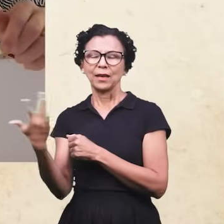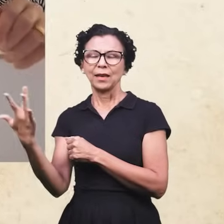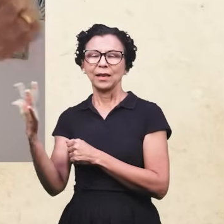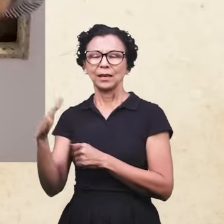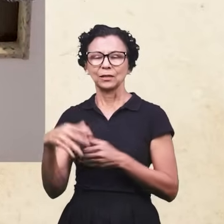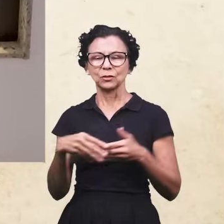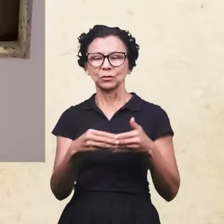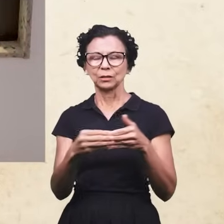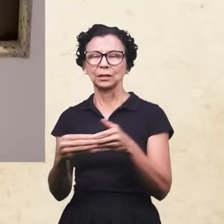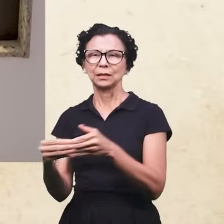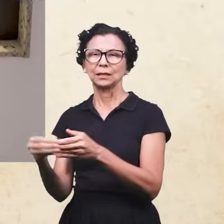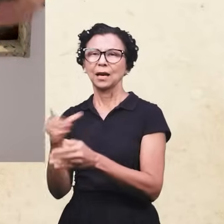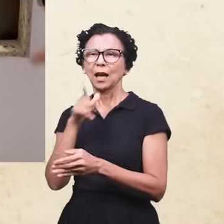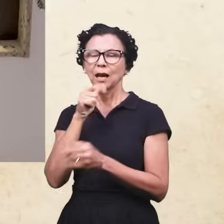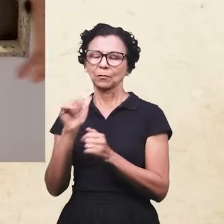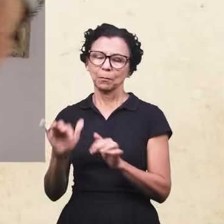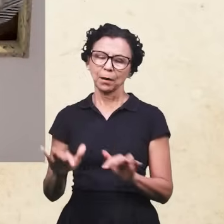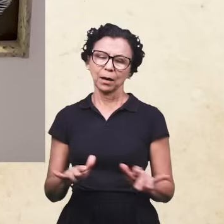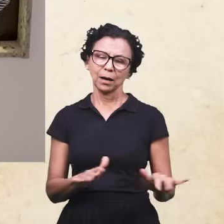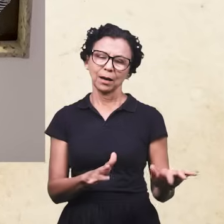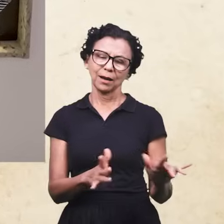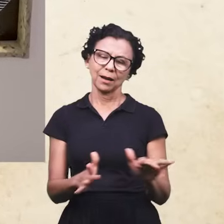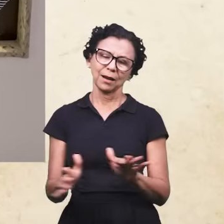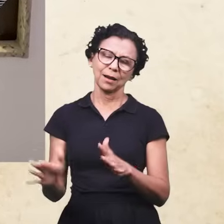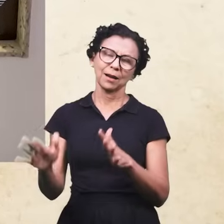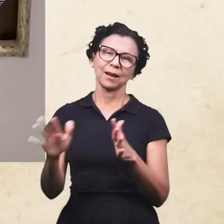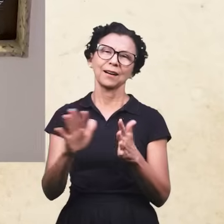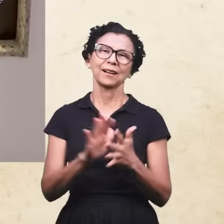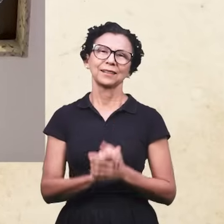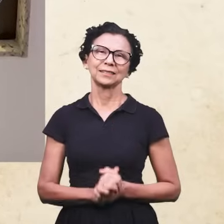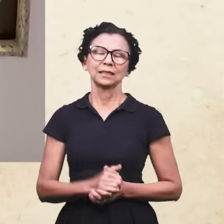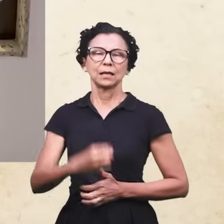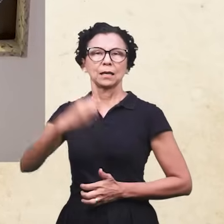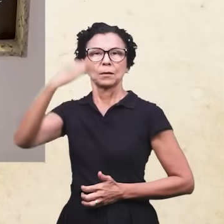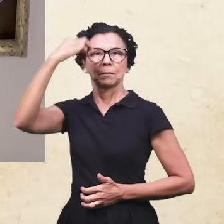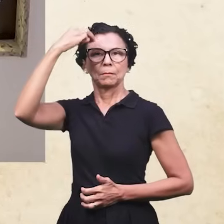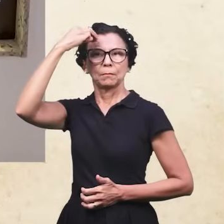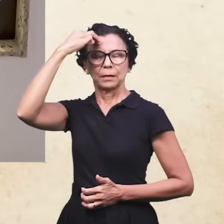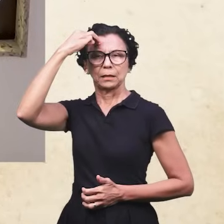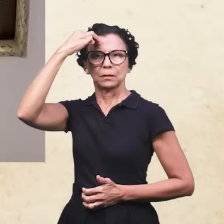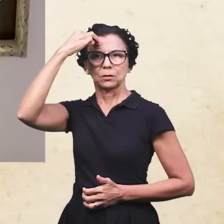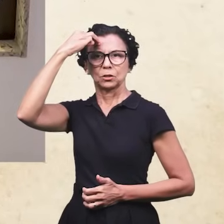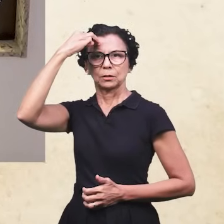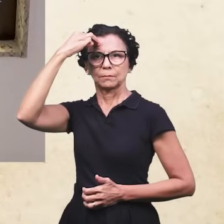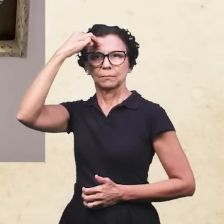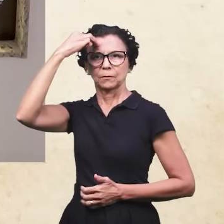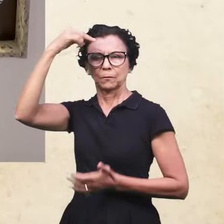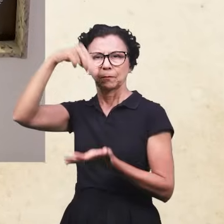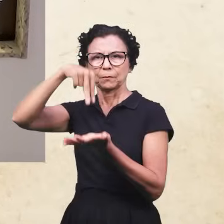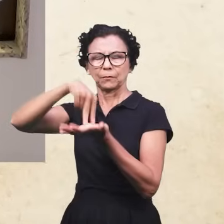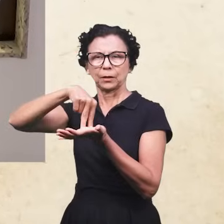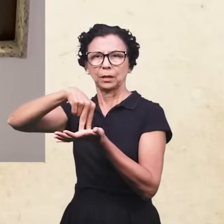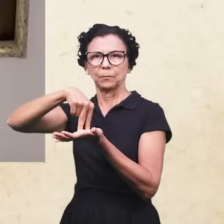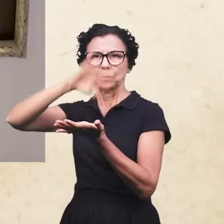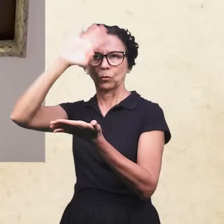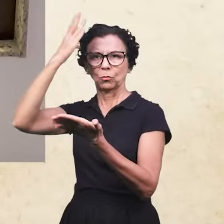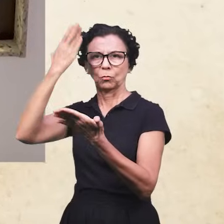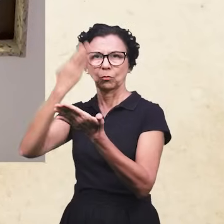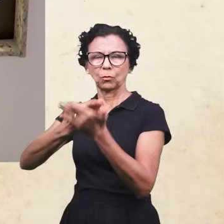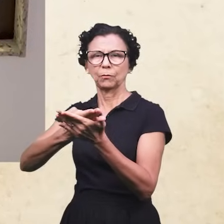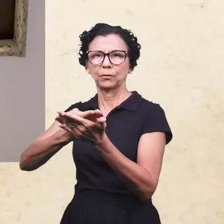opera em nós, trazendo paz aos nossos corações, e a nossa mente, ela será preservada, porque